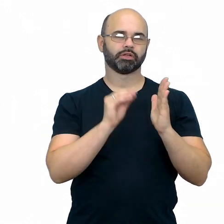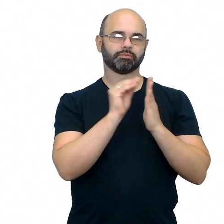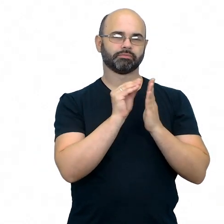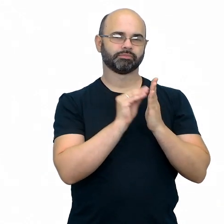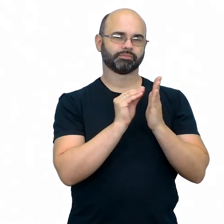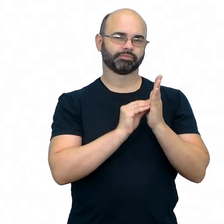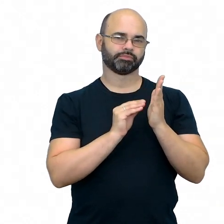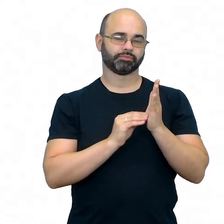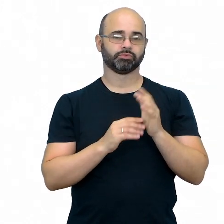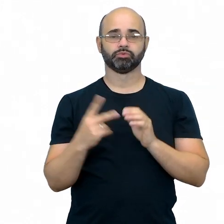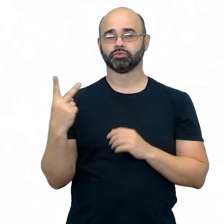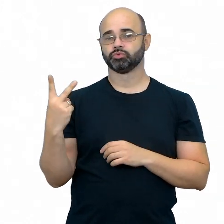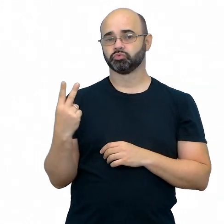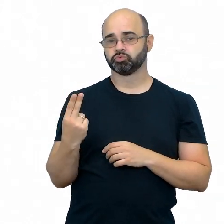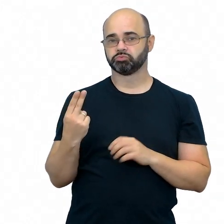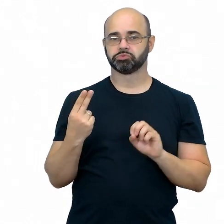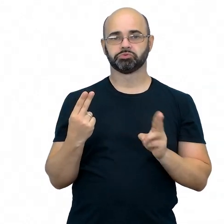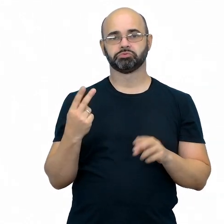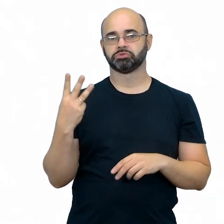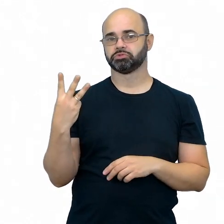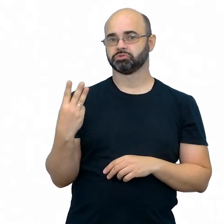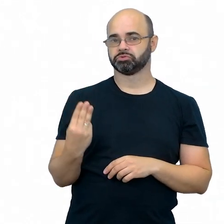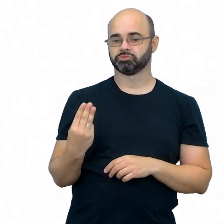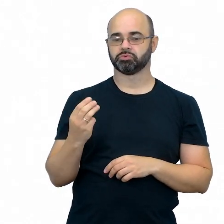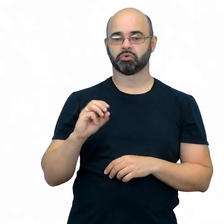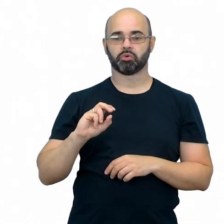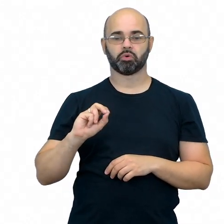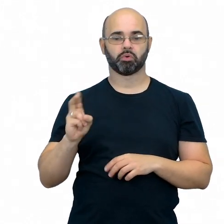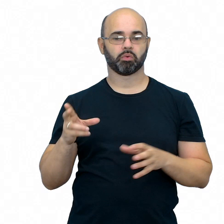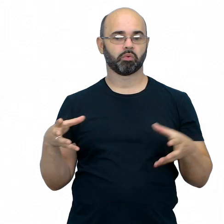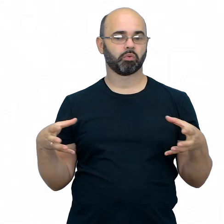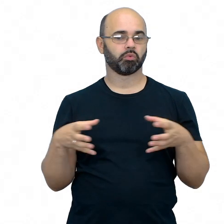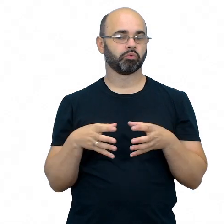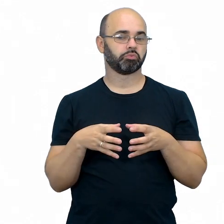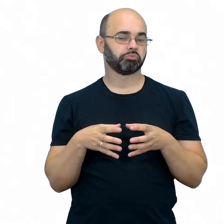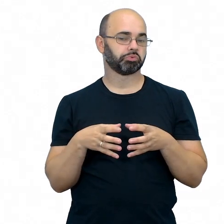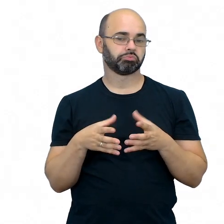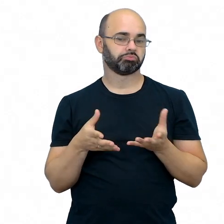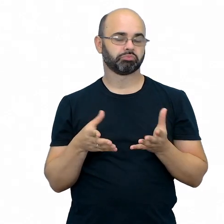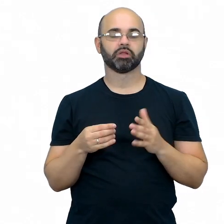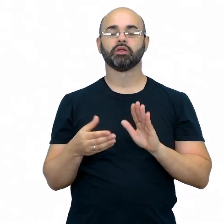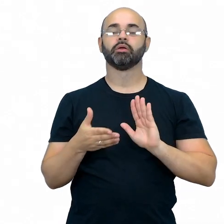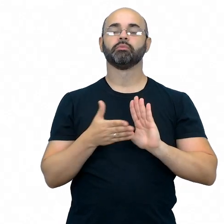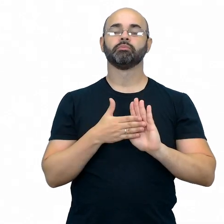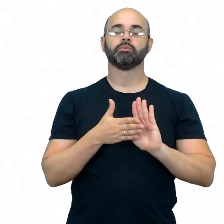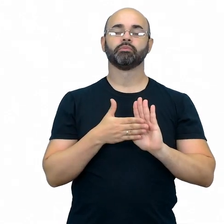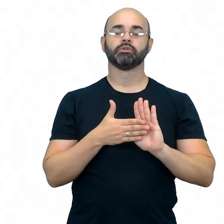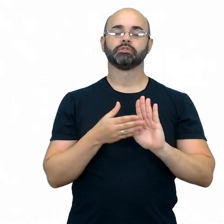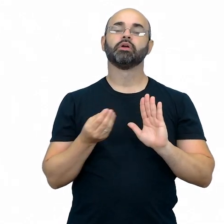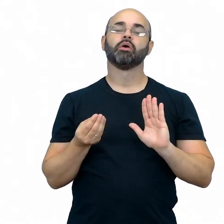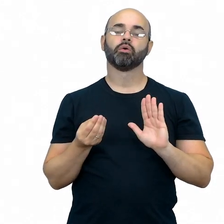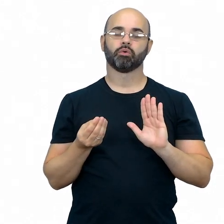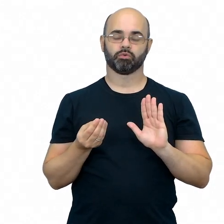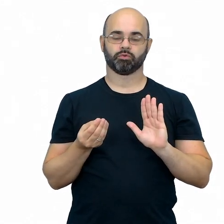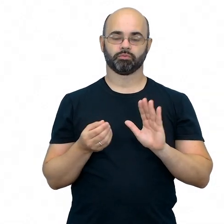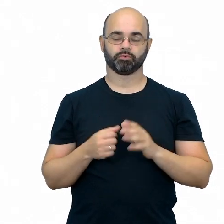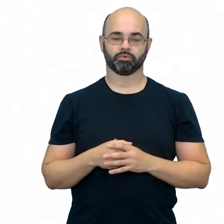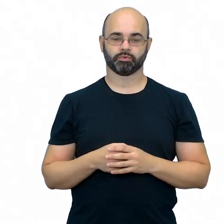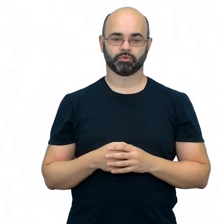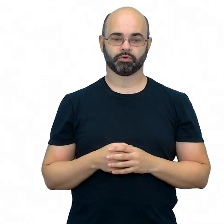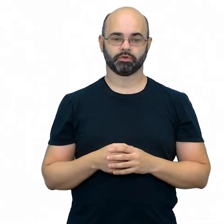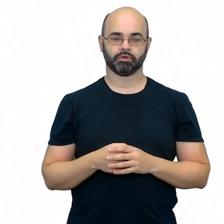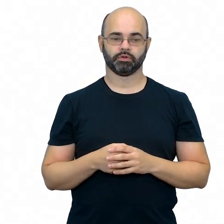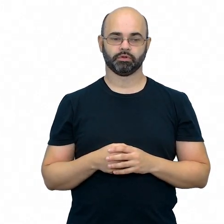em dupla, vamos ser em trio, em grupo, né? Qual que vai ser essa proposta? Dentro dessa aprendizagem, nós vamos utilizar